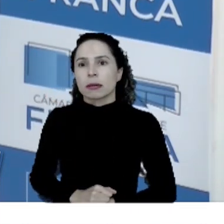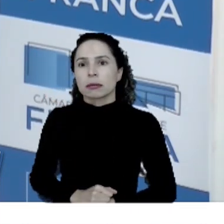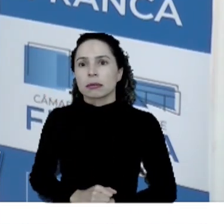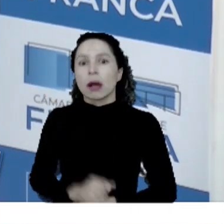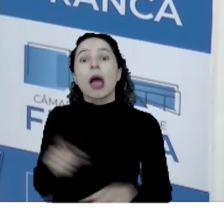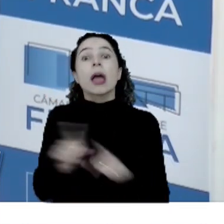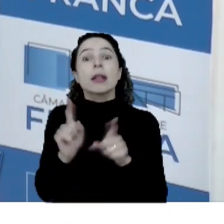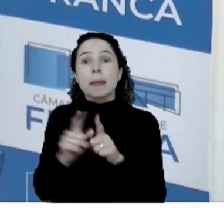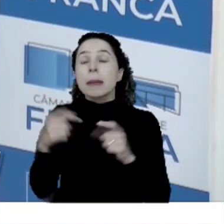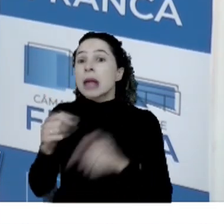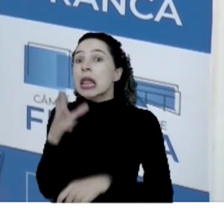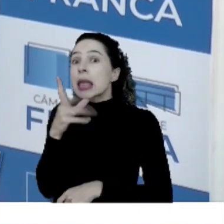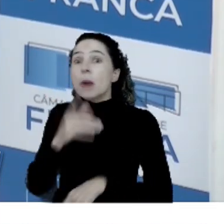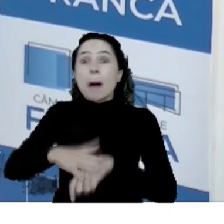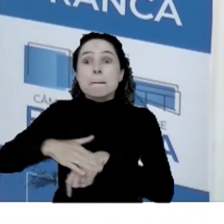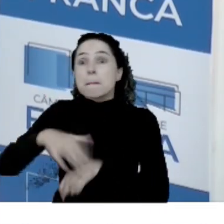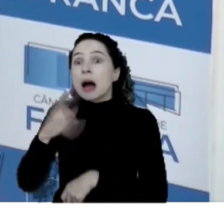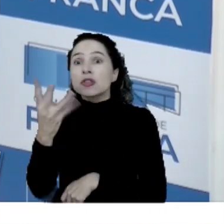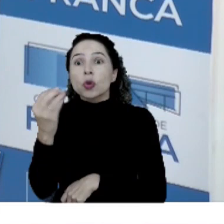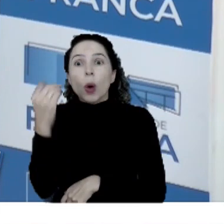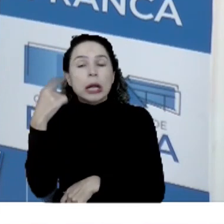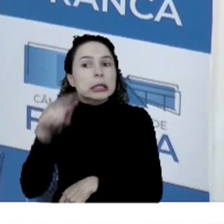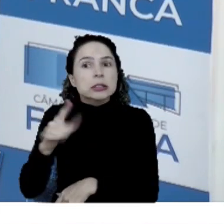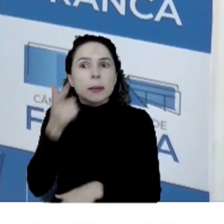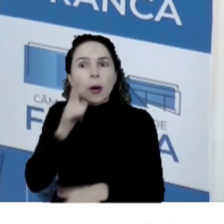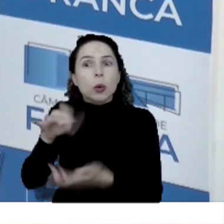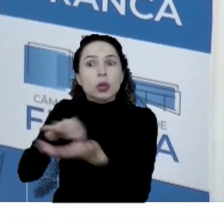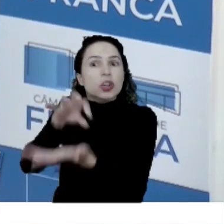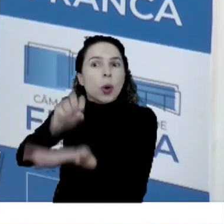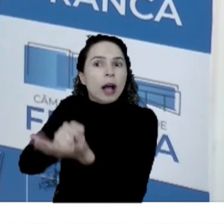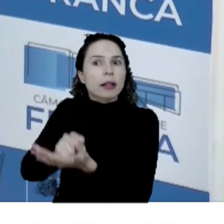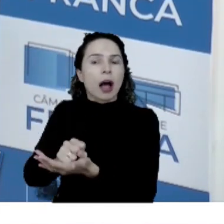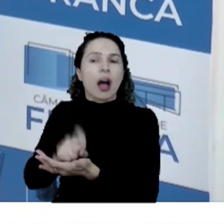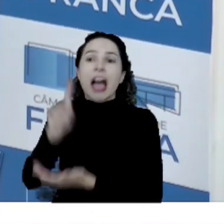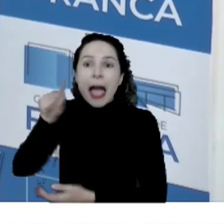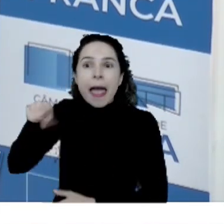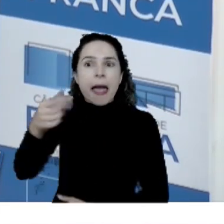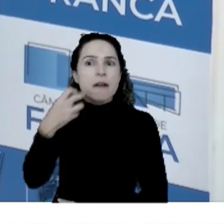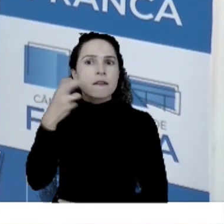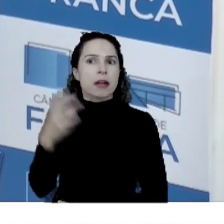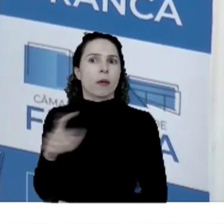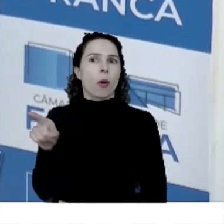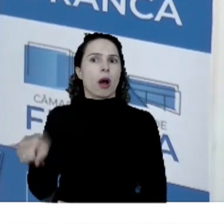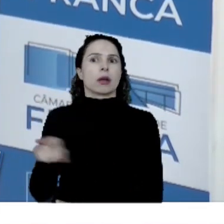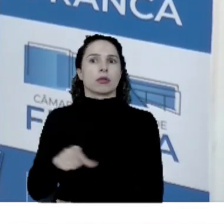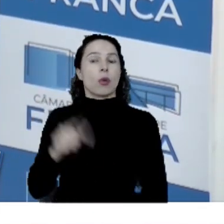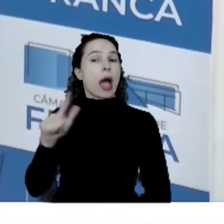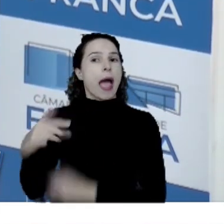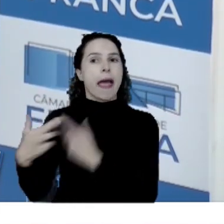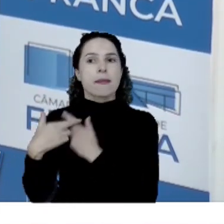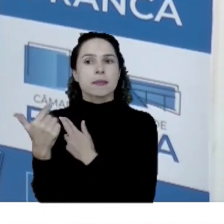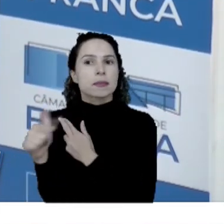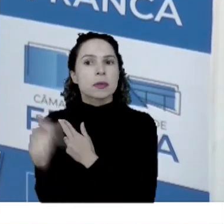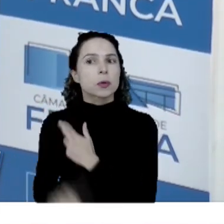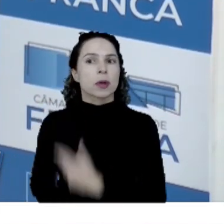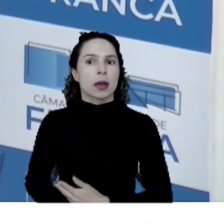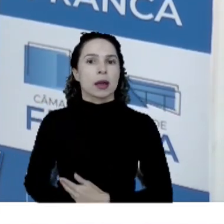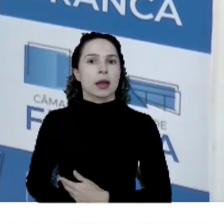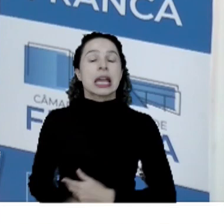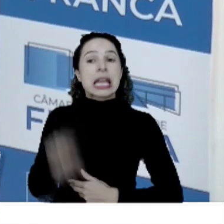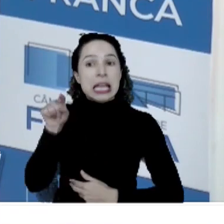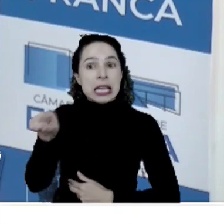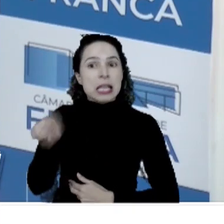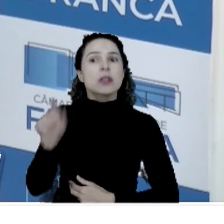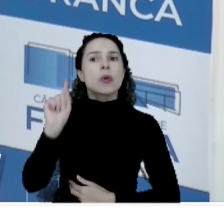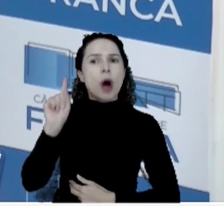mais de 40 dias para fazer um cadastro. Isso que é vergonhoso. Isso é irresponsabilidade. Isso sim é